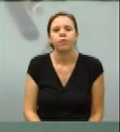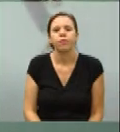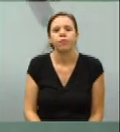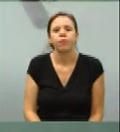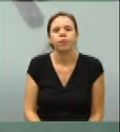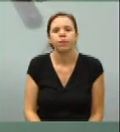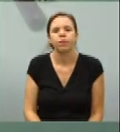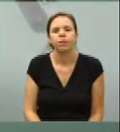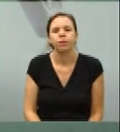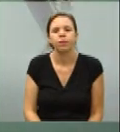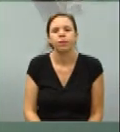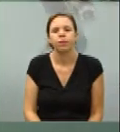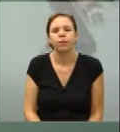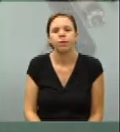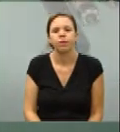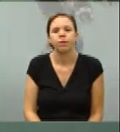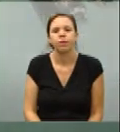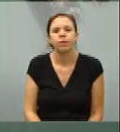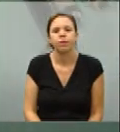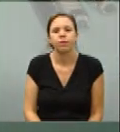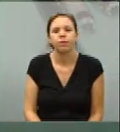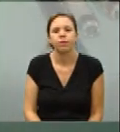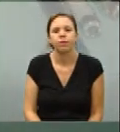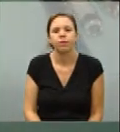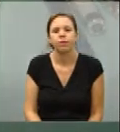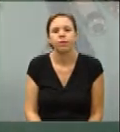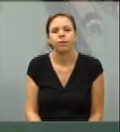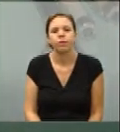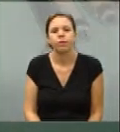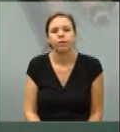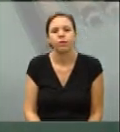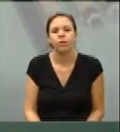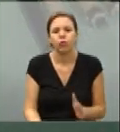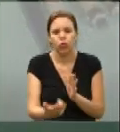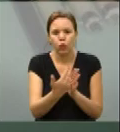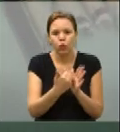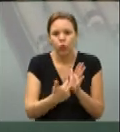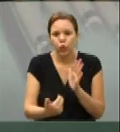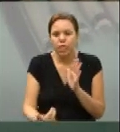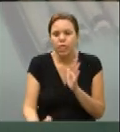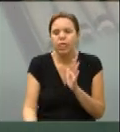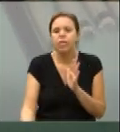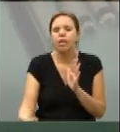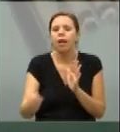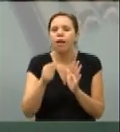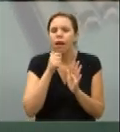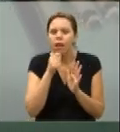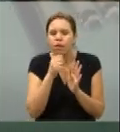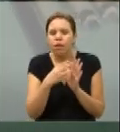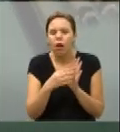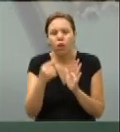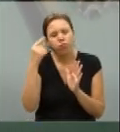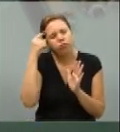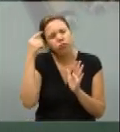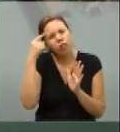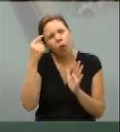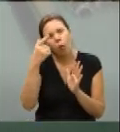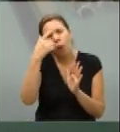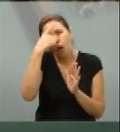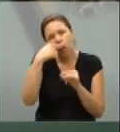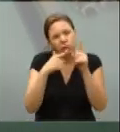Então a primeira etapa do desenho é o esboço a lápis. A gente pensa na ideia mais ou menos, qual seria a expressão